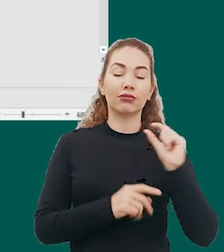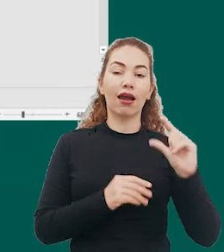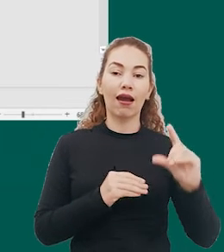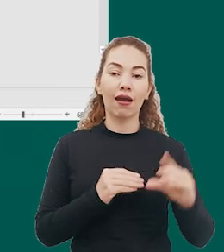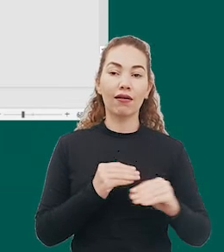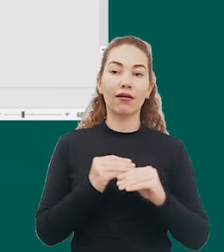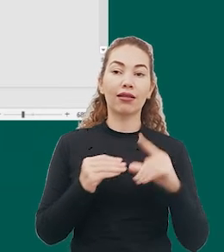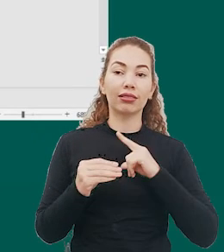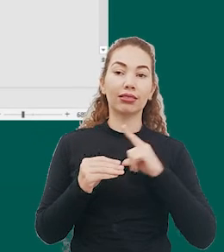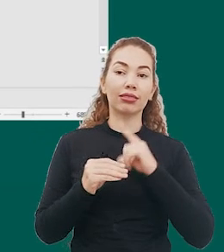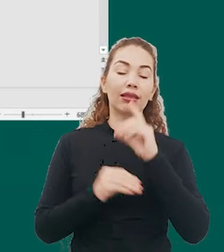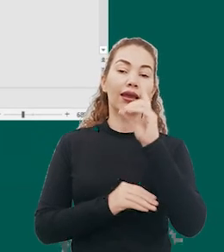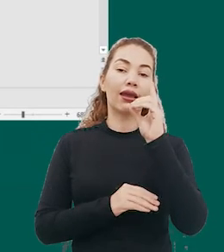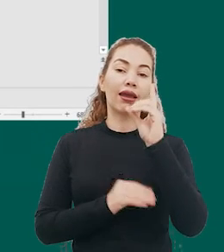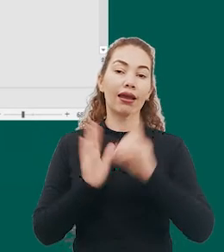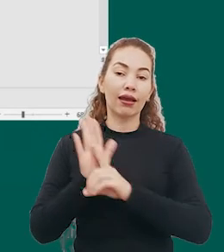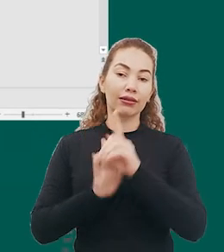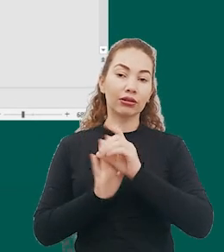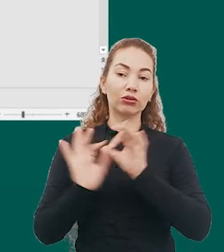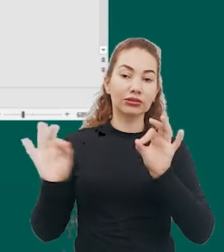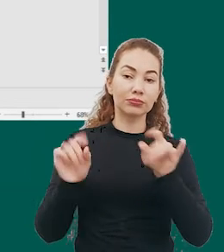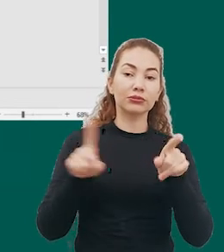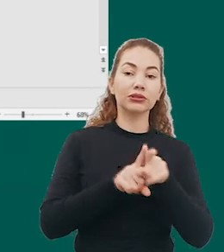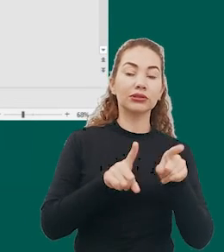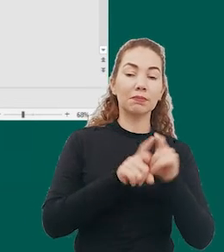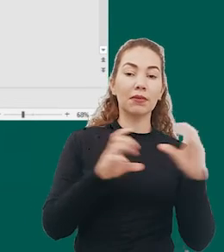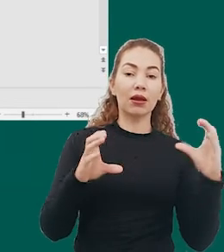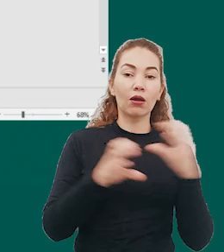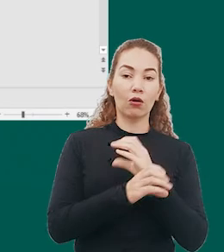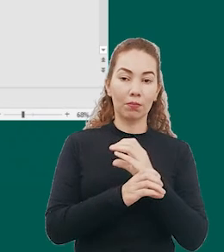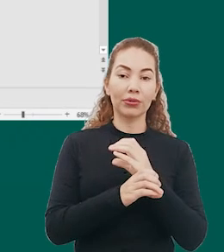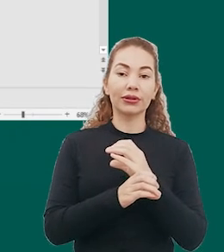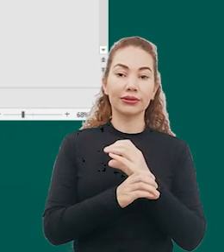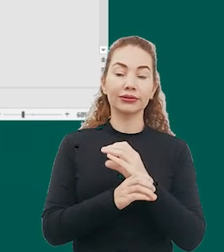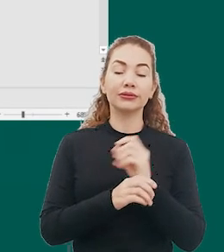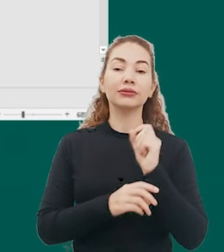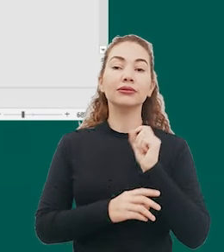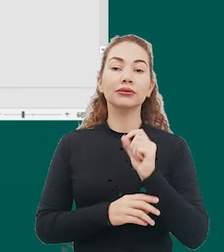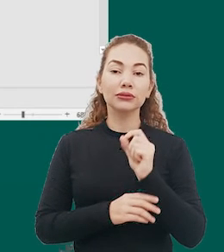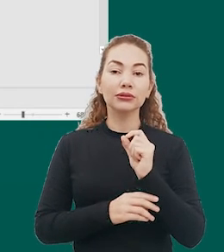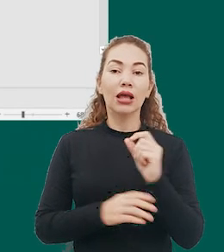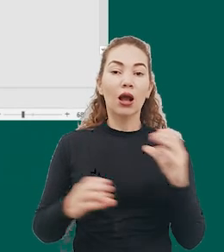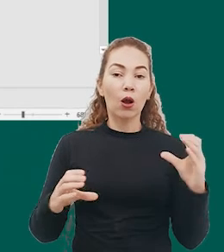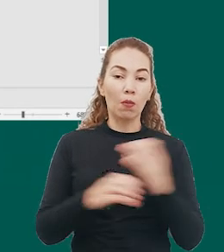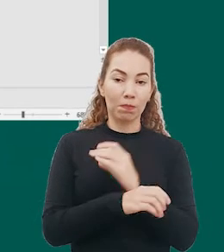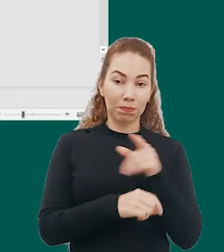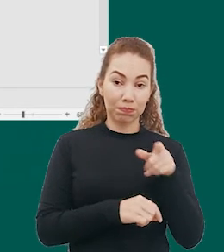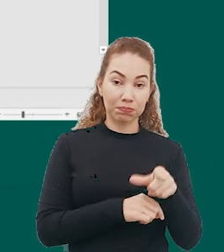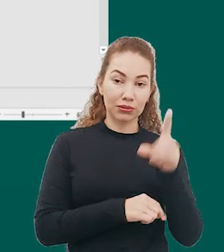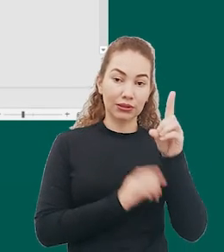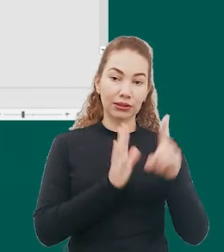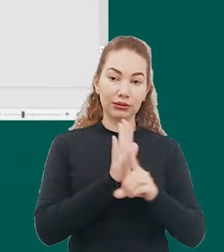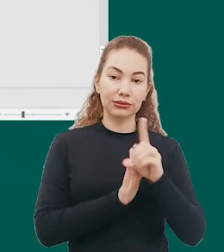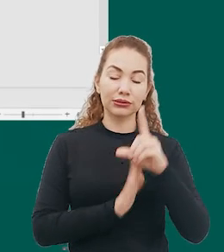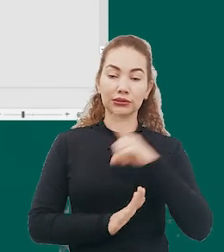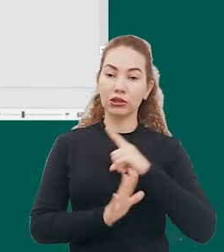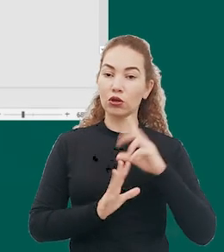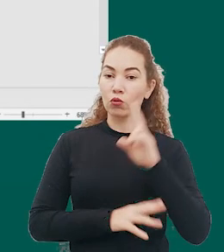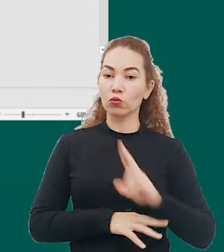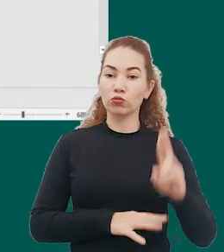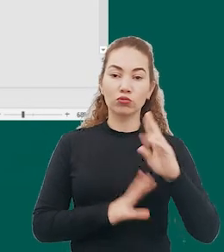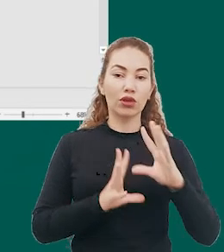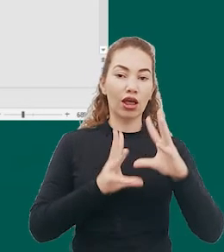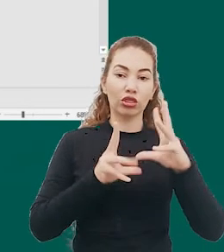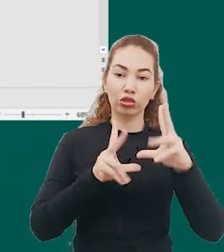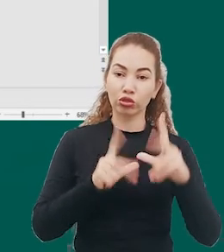declaração completa e temos a simplificada. Na declaração completa, nós vamos utilizar todas as